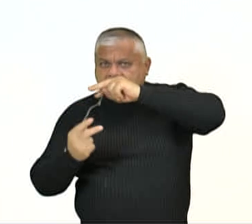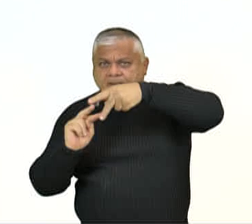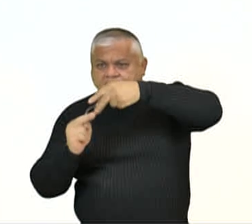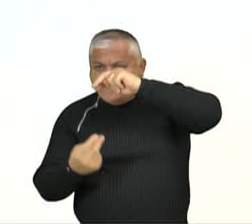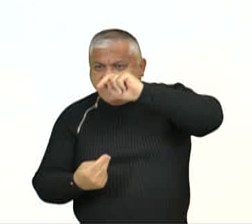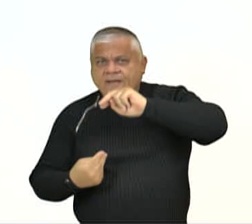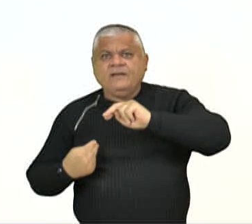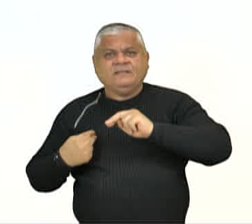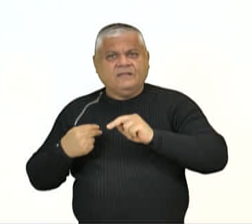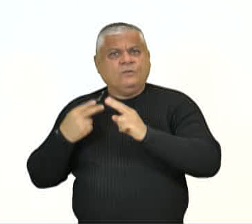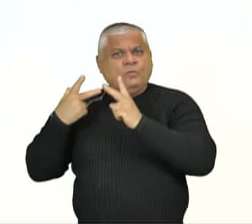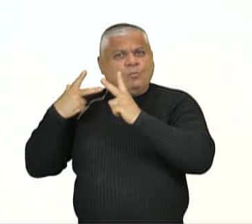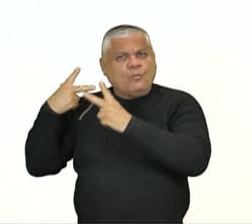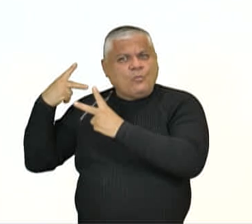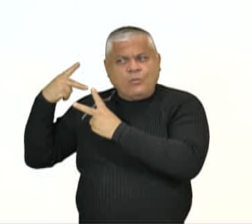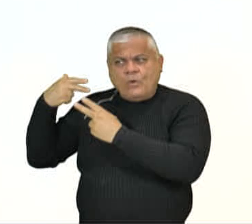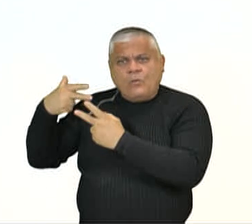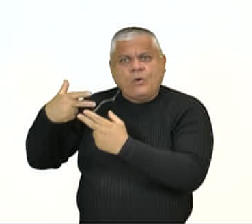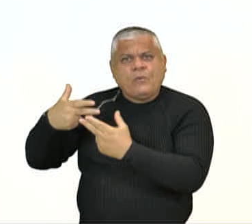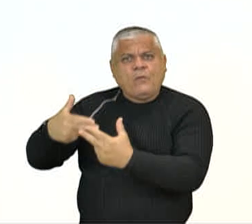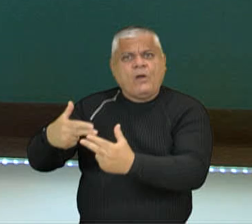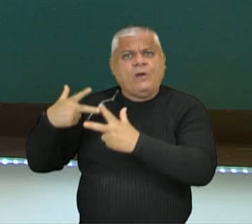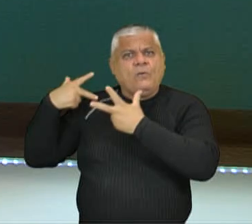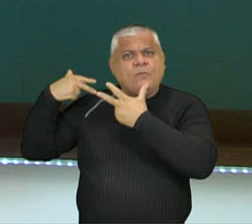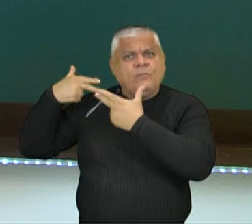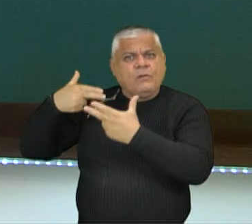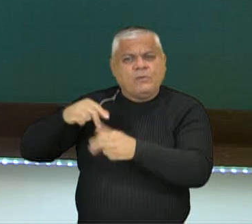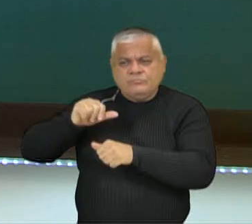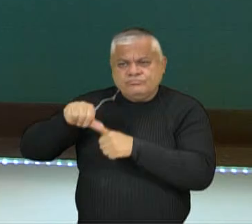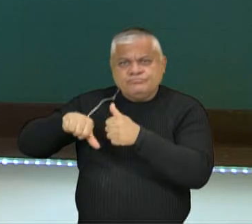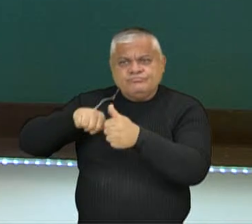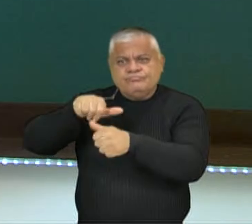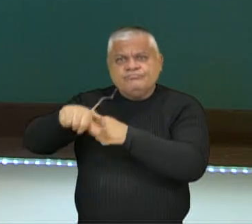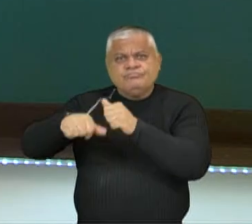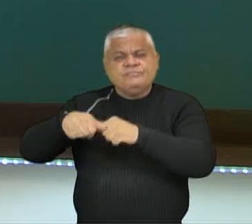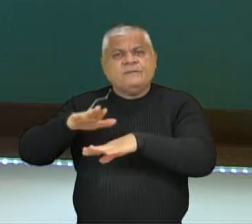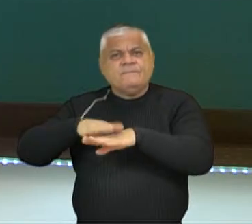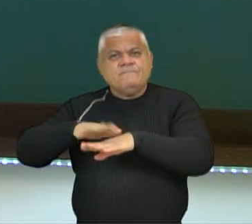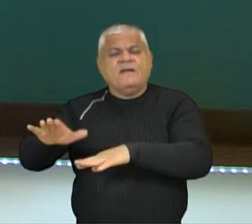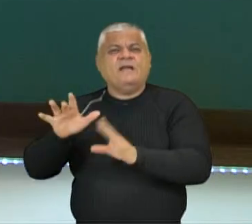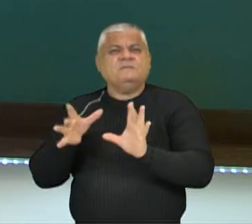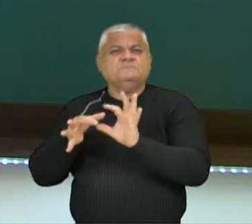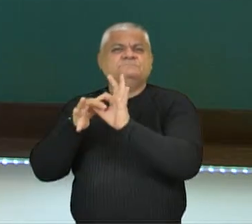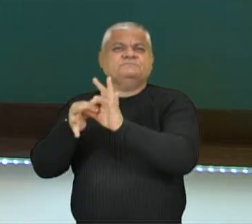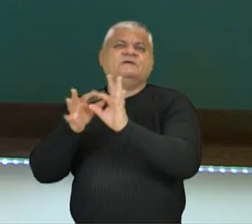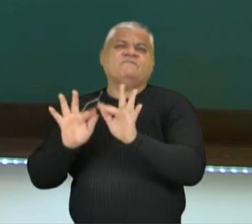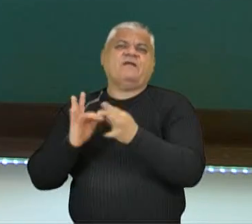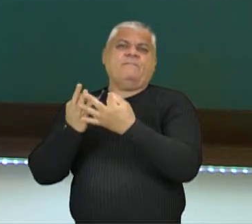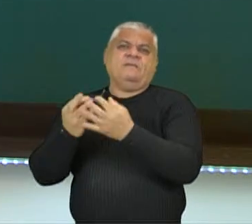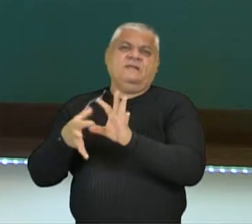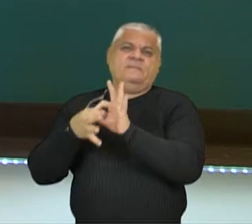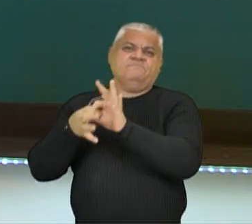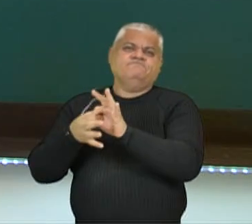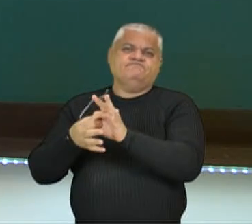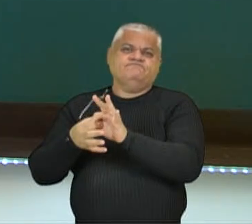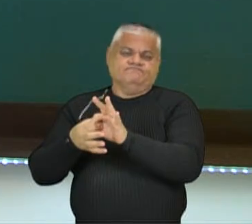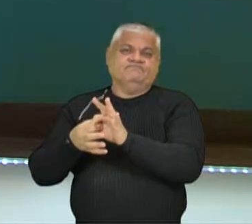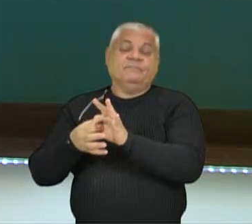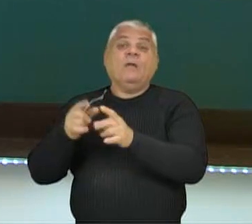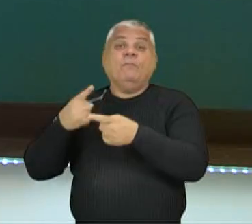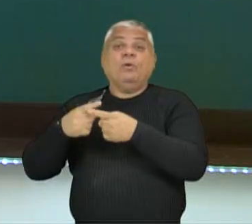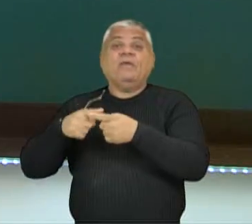que possuem sequências genéticas semelhantes, eles tendem a apresentar um maior parentesco entre si, mostrando que